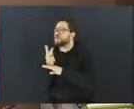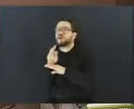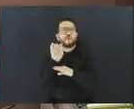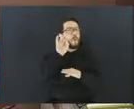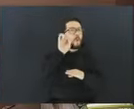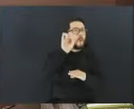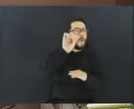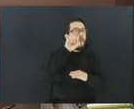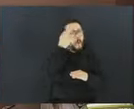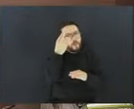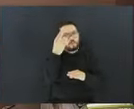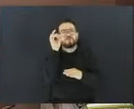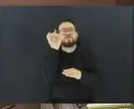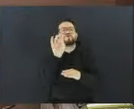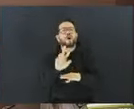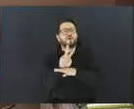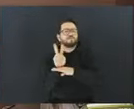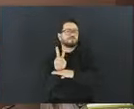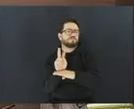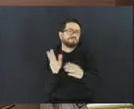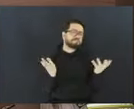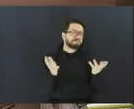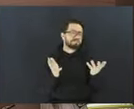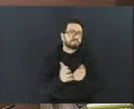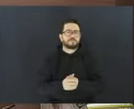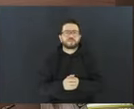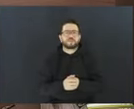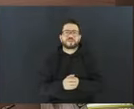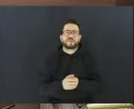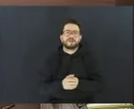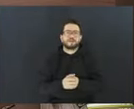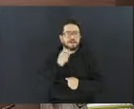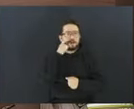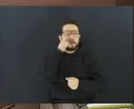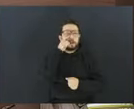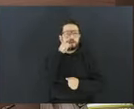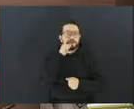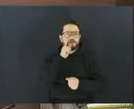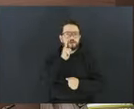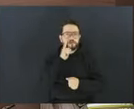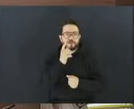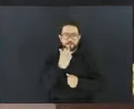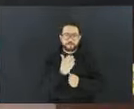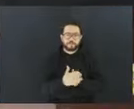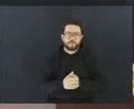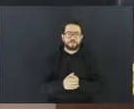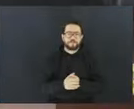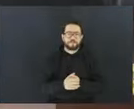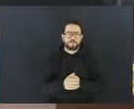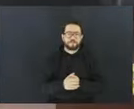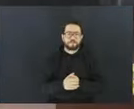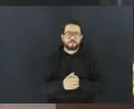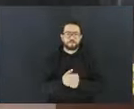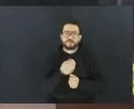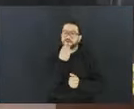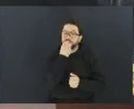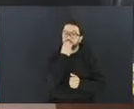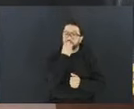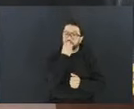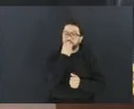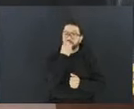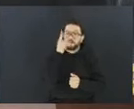do bloco, o vereador Alexandre Leprevaux. Bom dia a todos, bom dia vereadores, vereadoras, a todos que nos assistem aqui